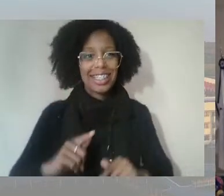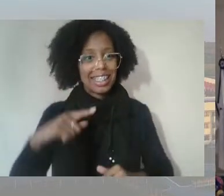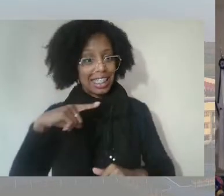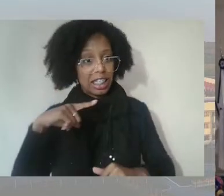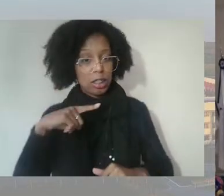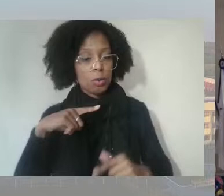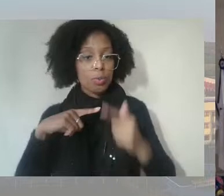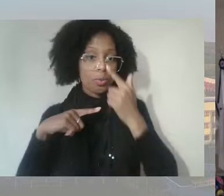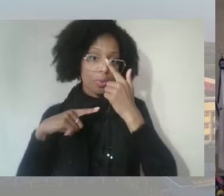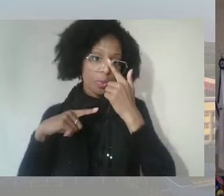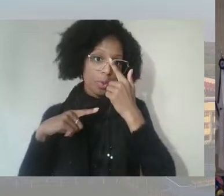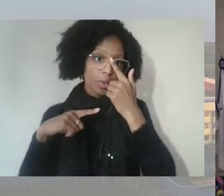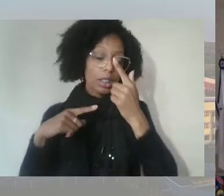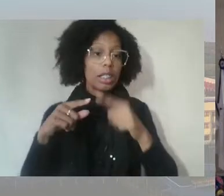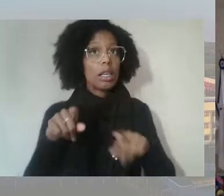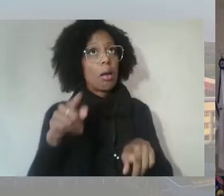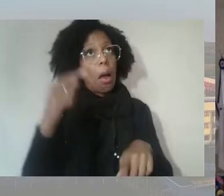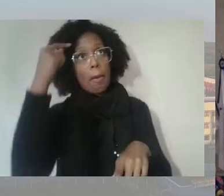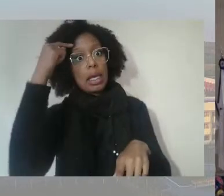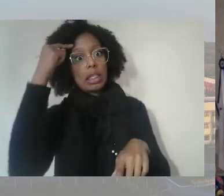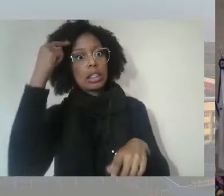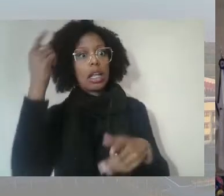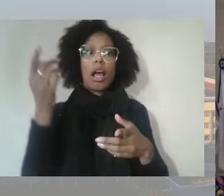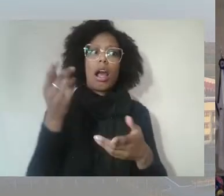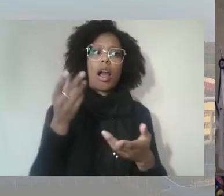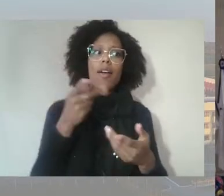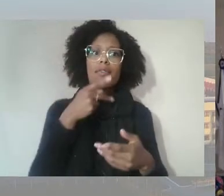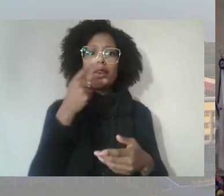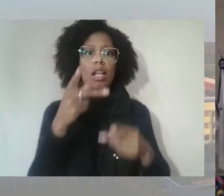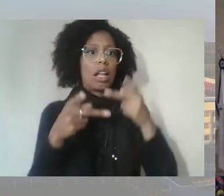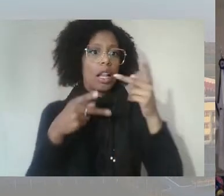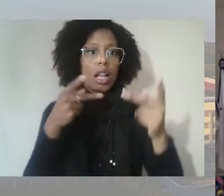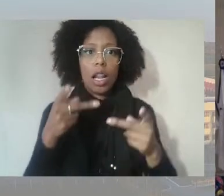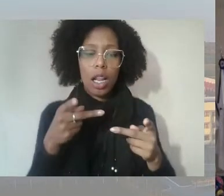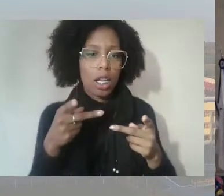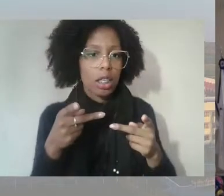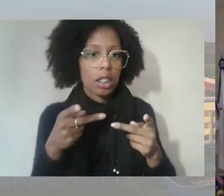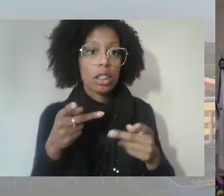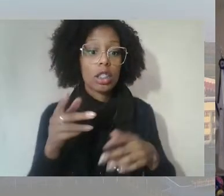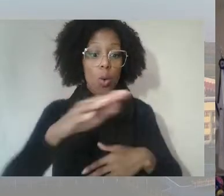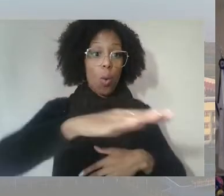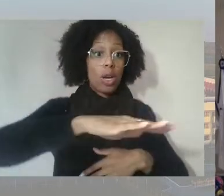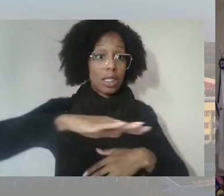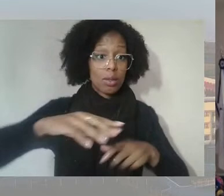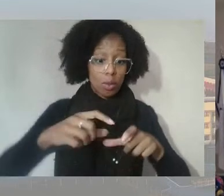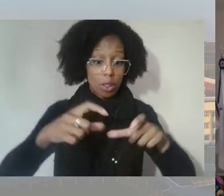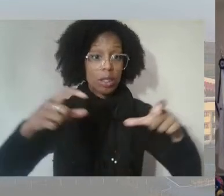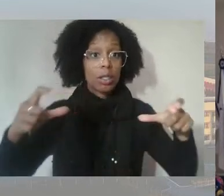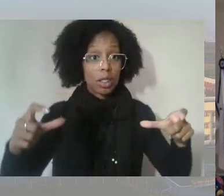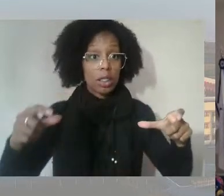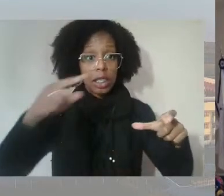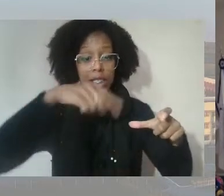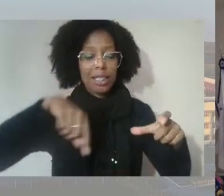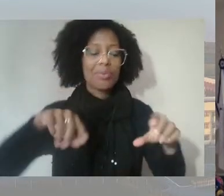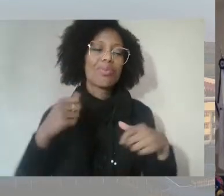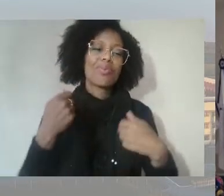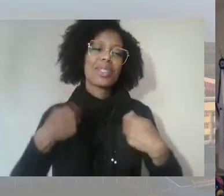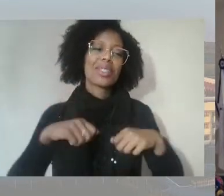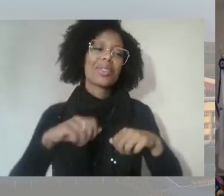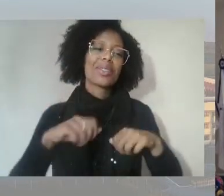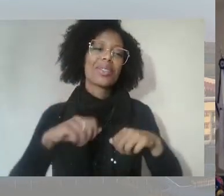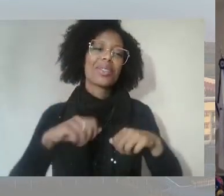não simplesmente defender que num espaço que deveria ser um espaço de celebração, um espaço